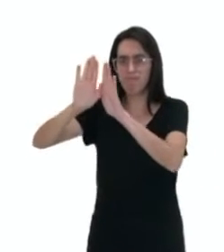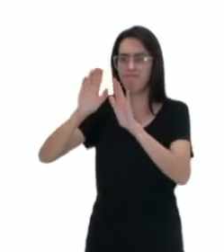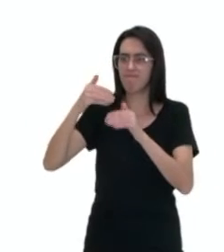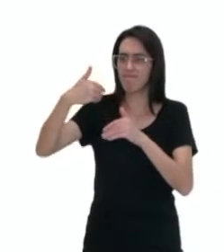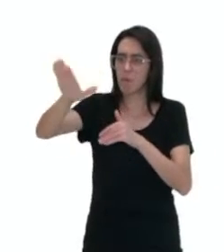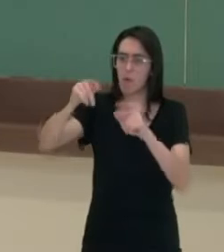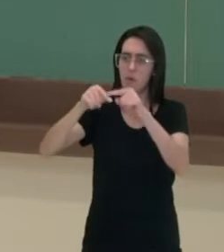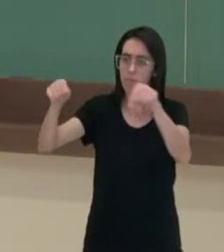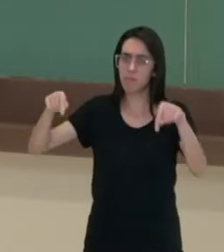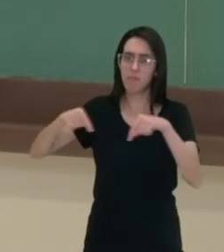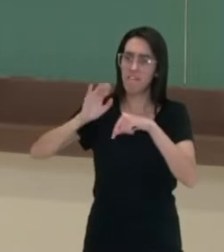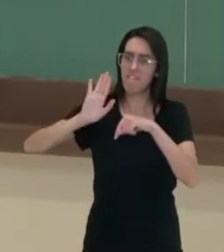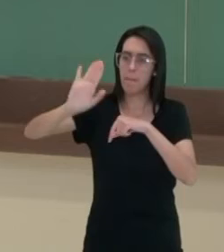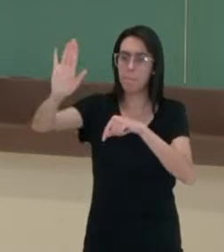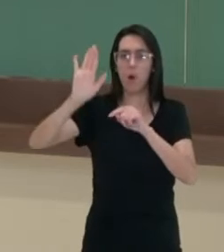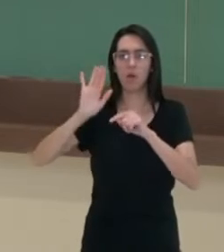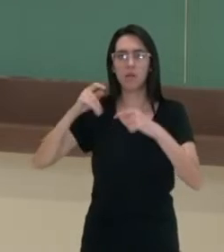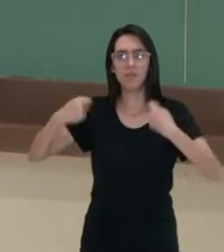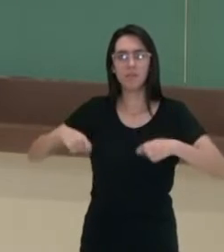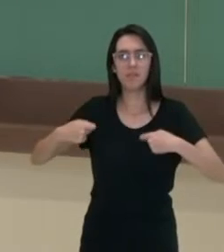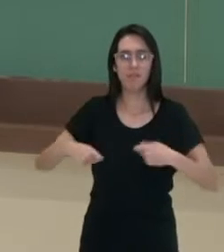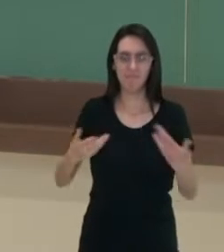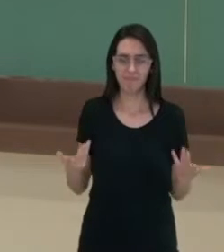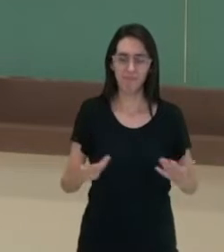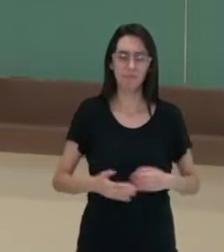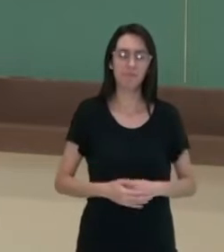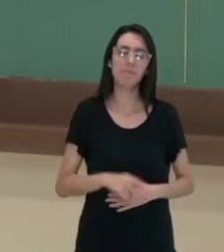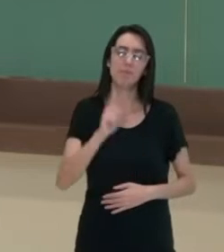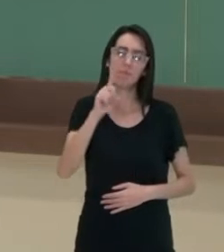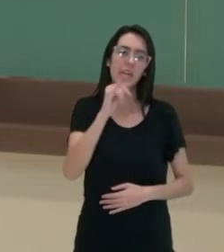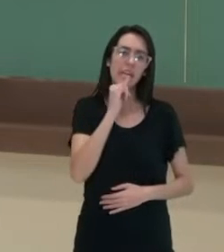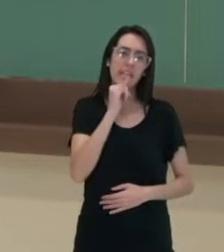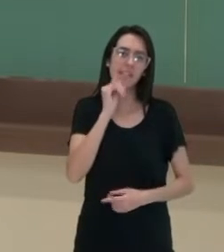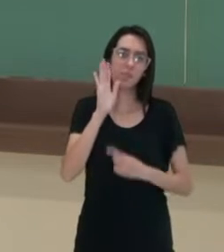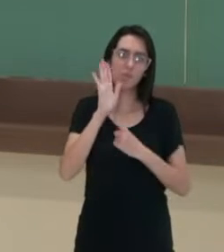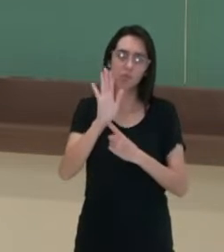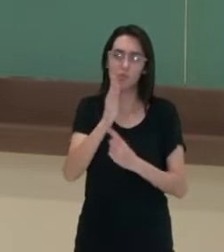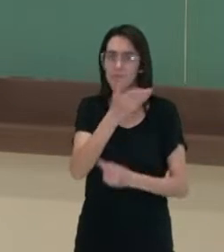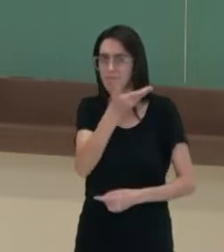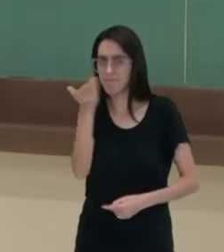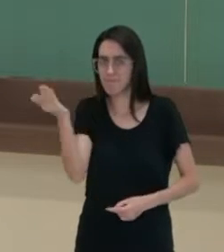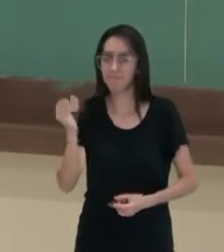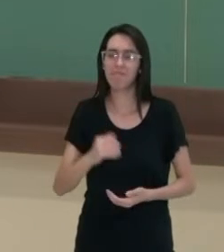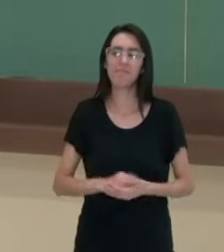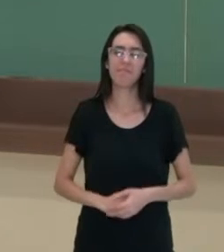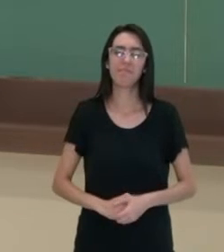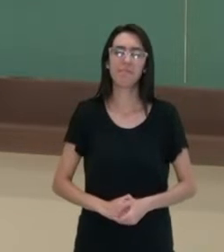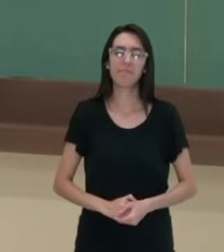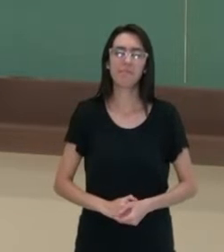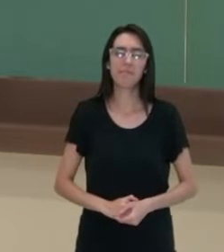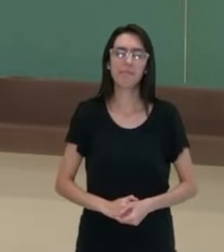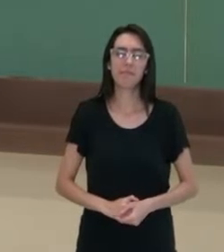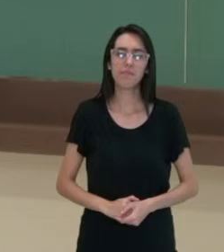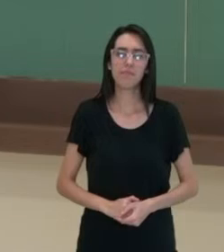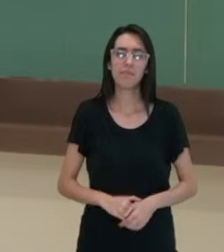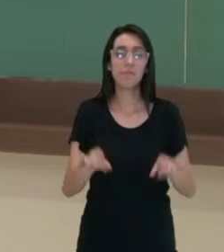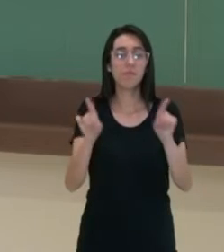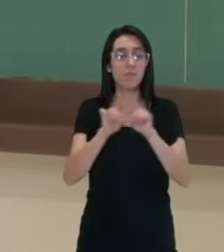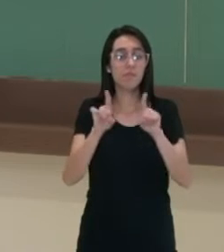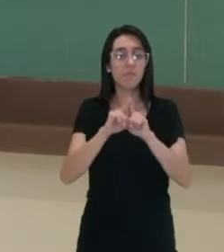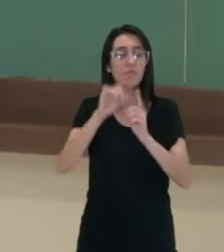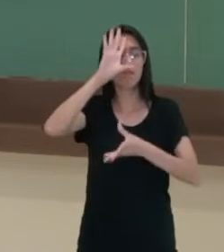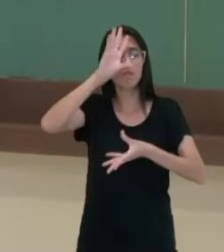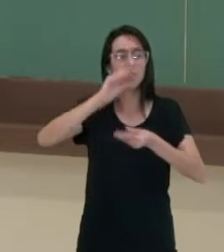tirar meu adversário para eu ganhar a luta. Então, são exemplos para vocês, para a gente definir as lutas. Falando bem